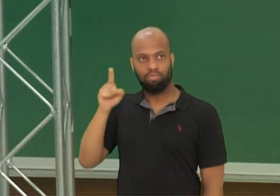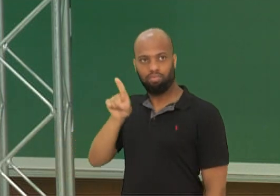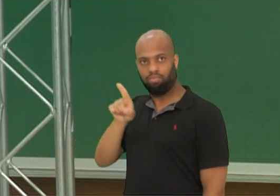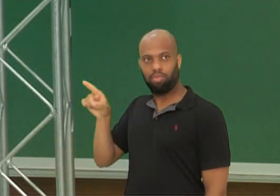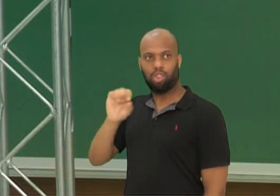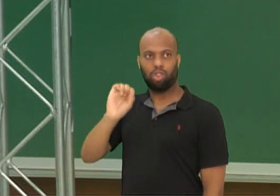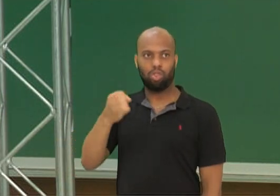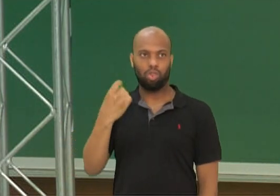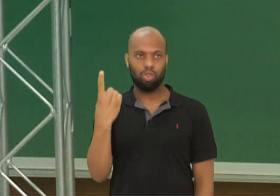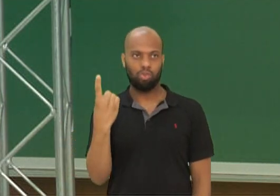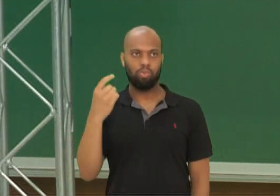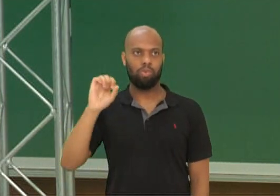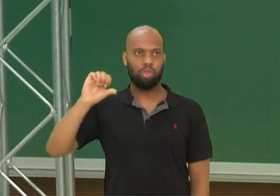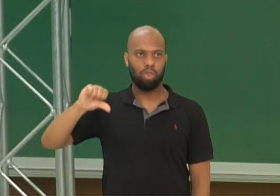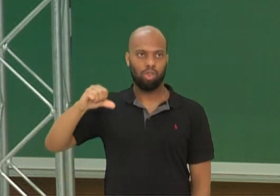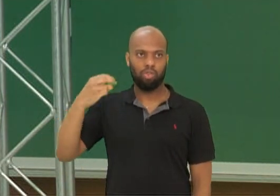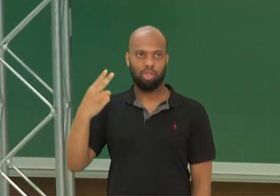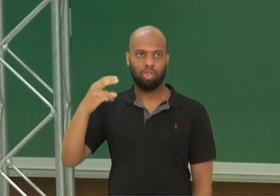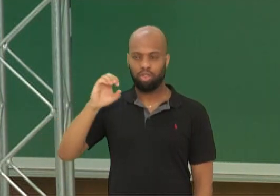igual a